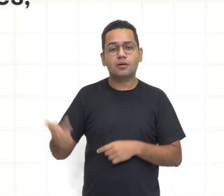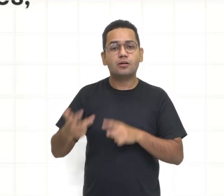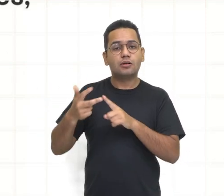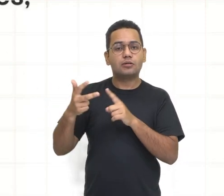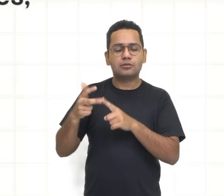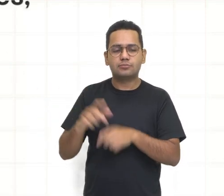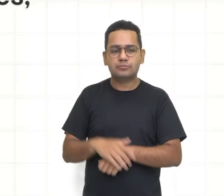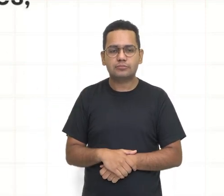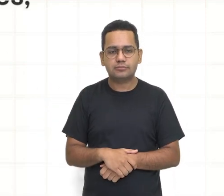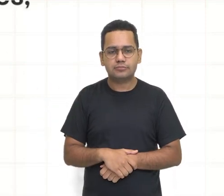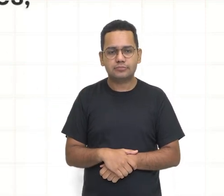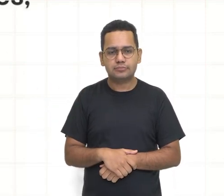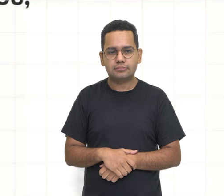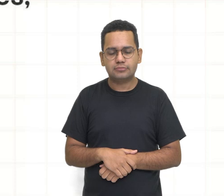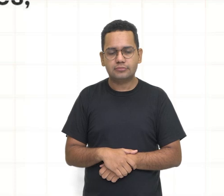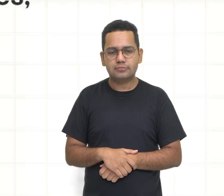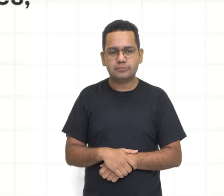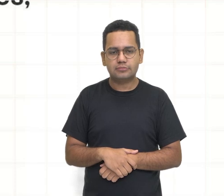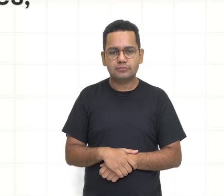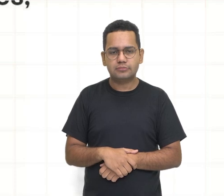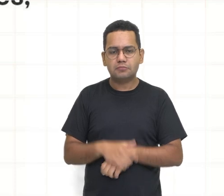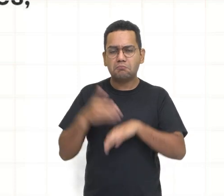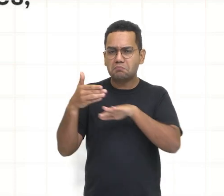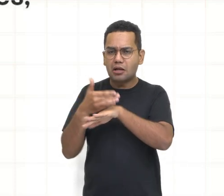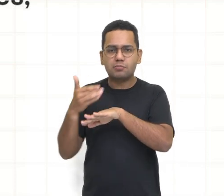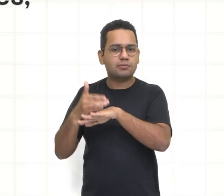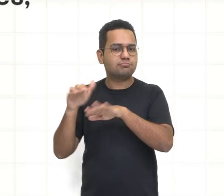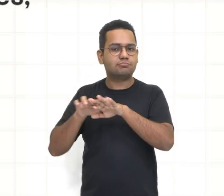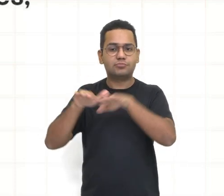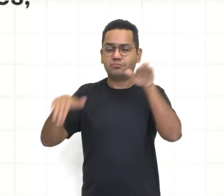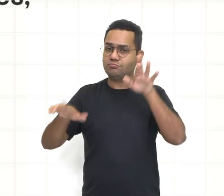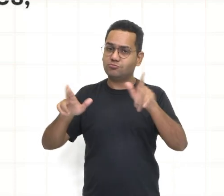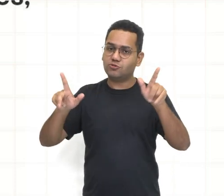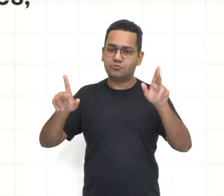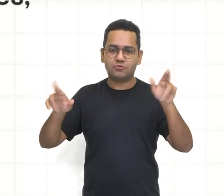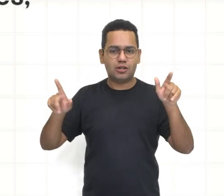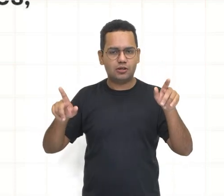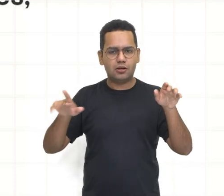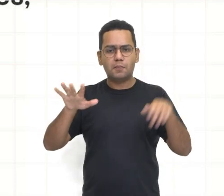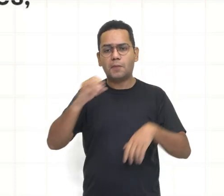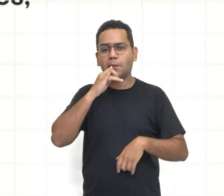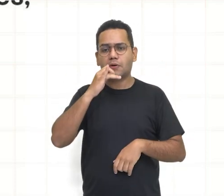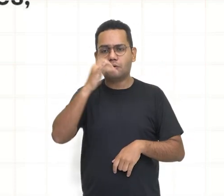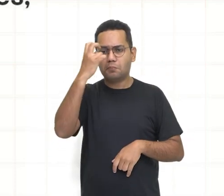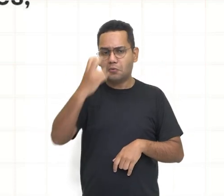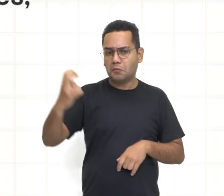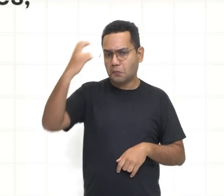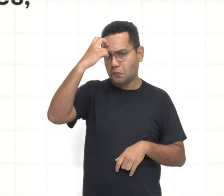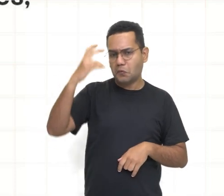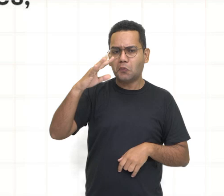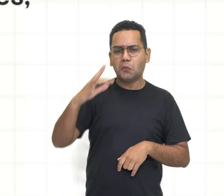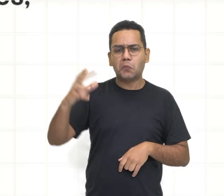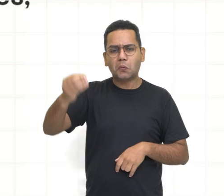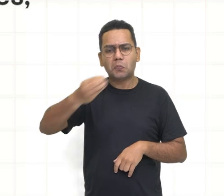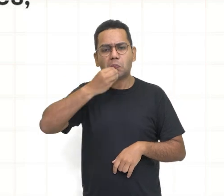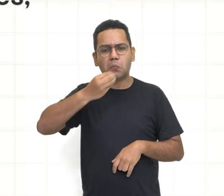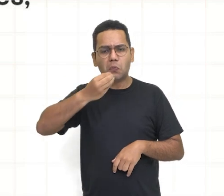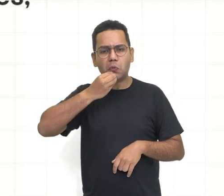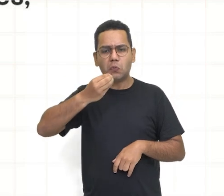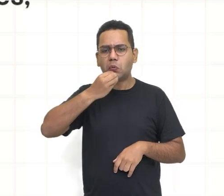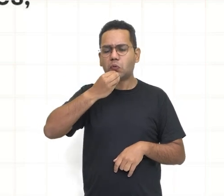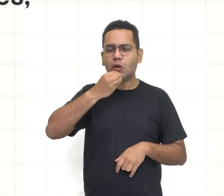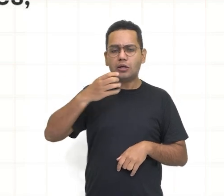Acesso desigual. Nem todas as culturas têm a mesma oportunidade de se representar na cultura de massa